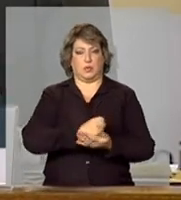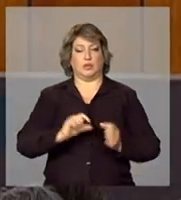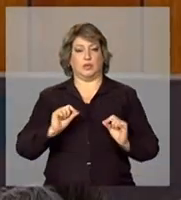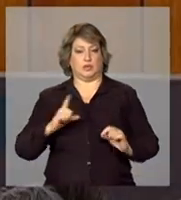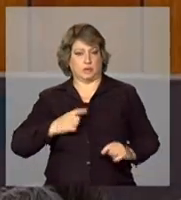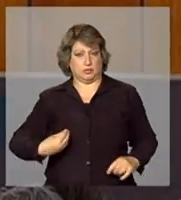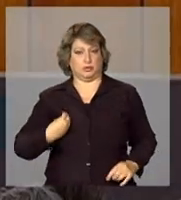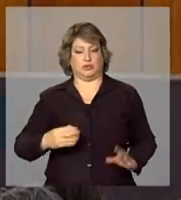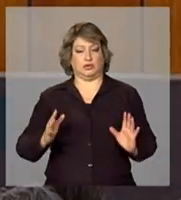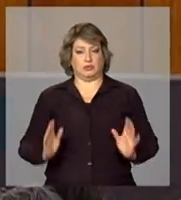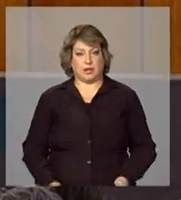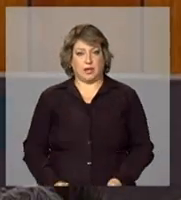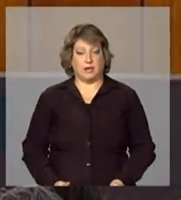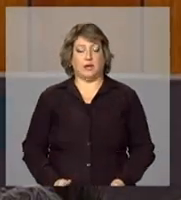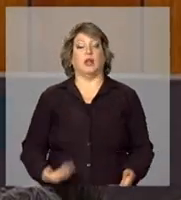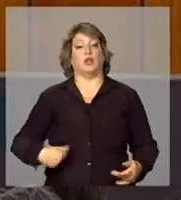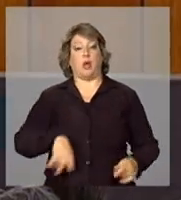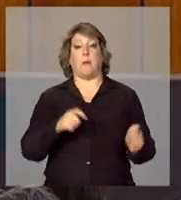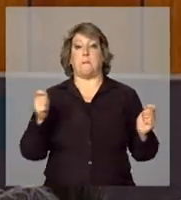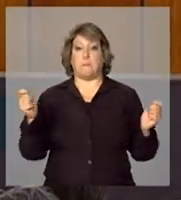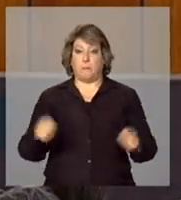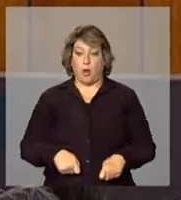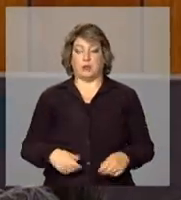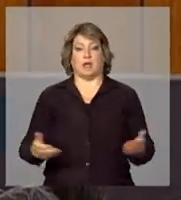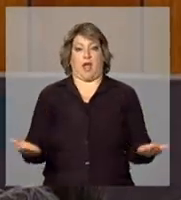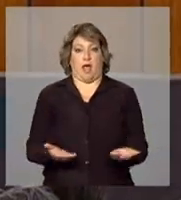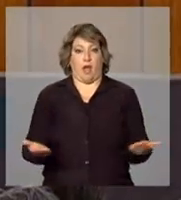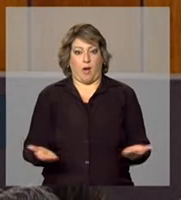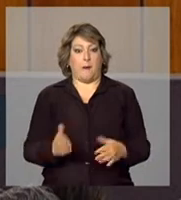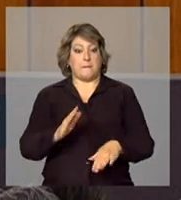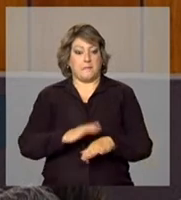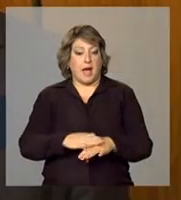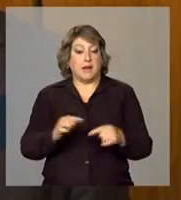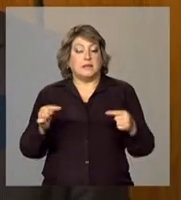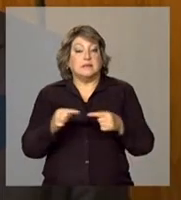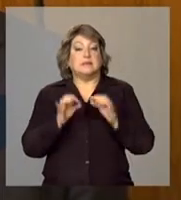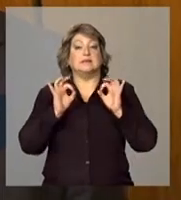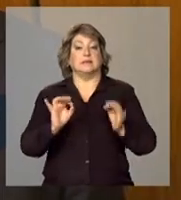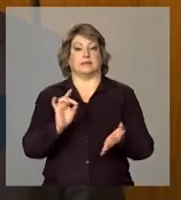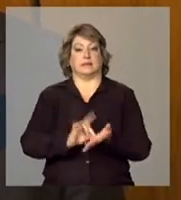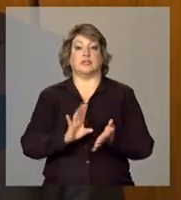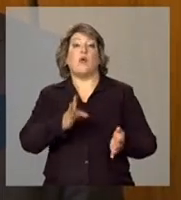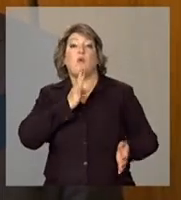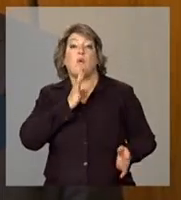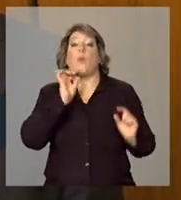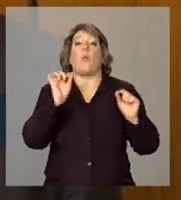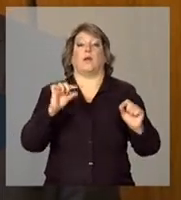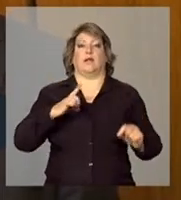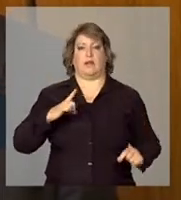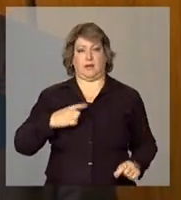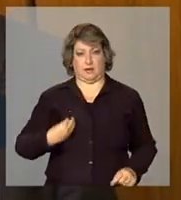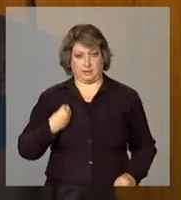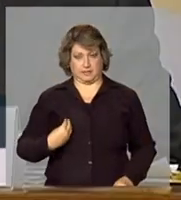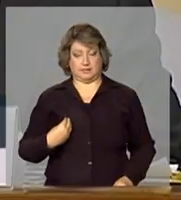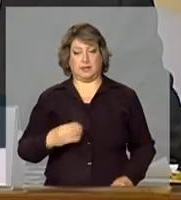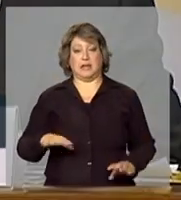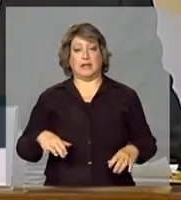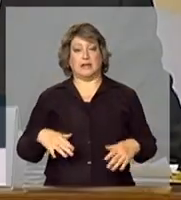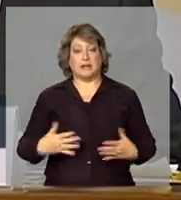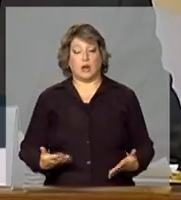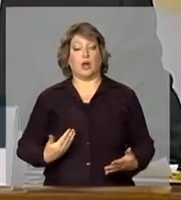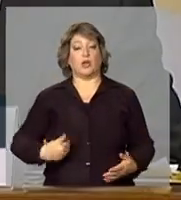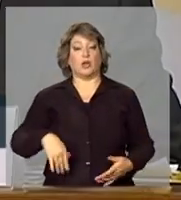executado então nós podemos ser mais realista Porque nós já temos conhecimento que está acontecendo Então nós